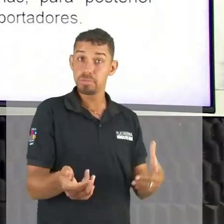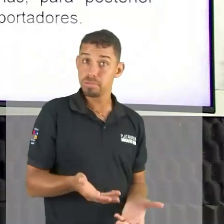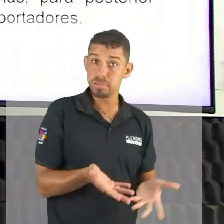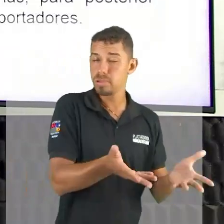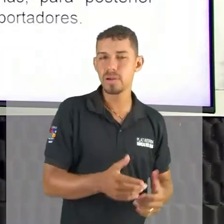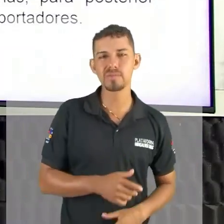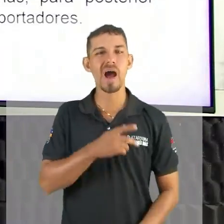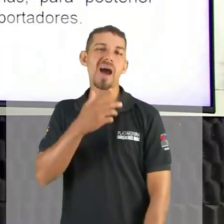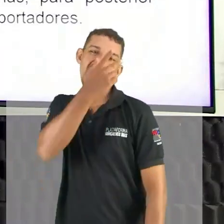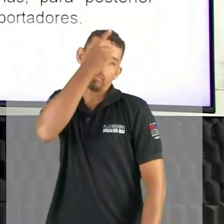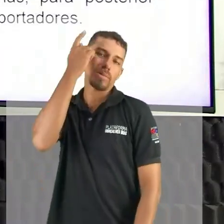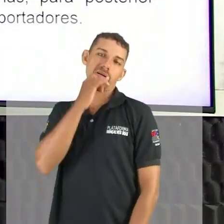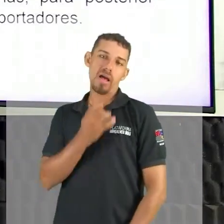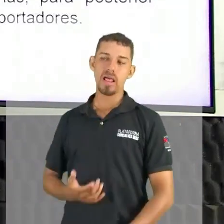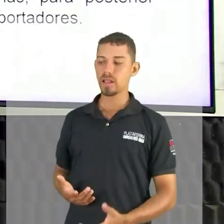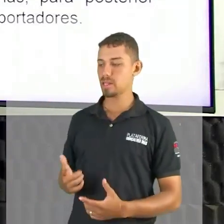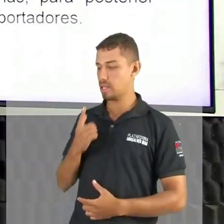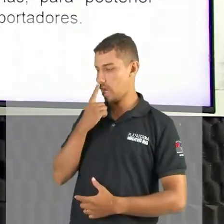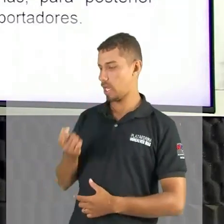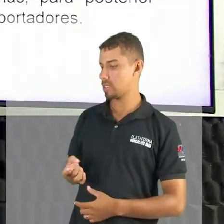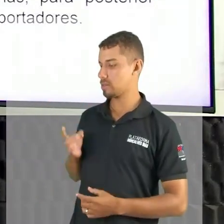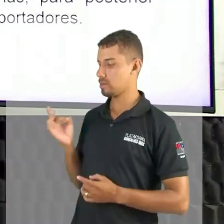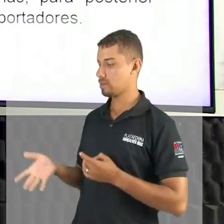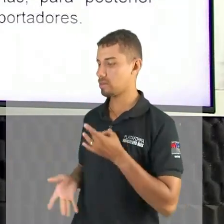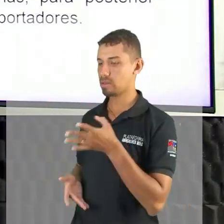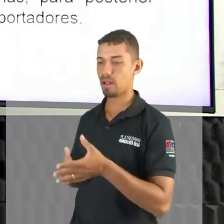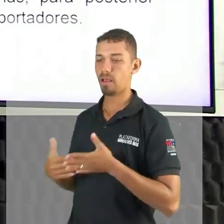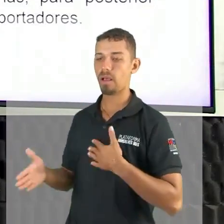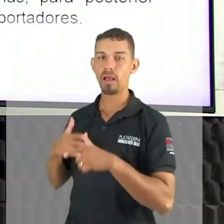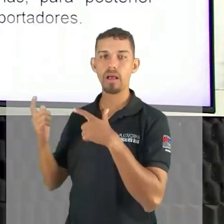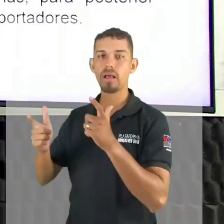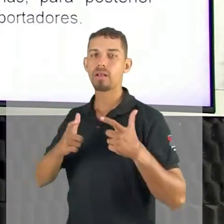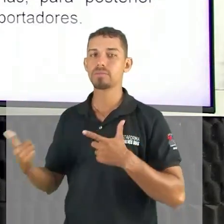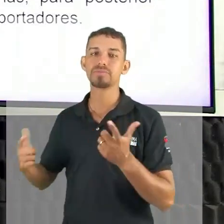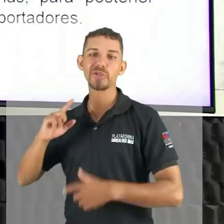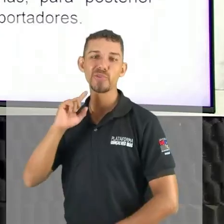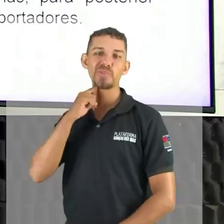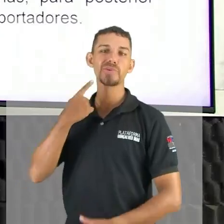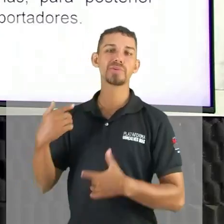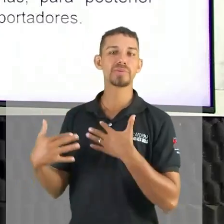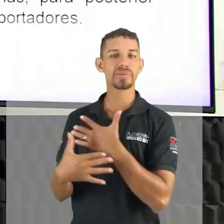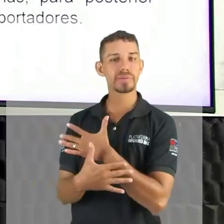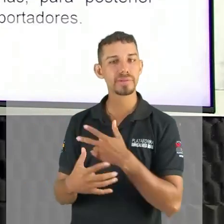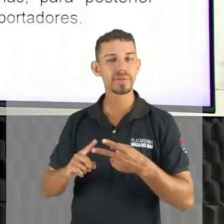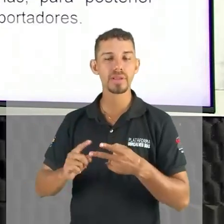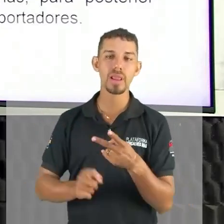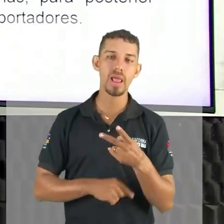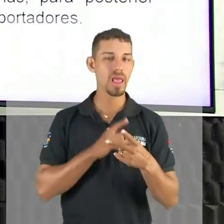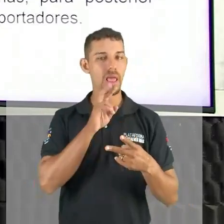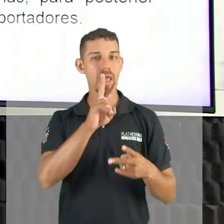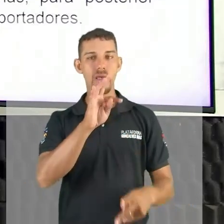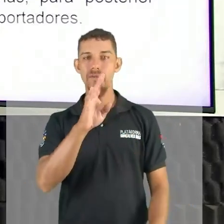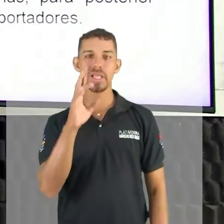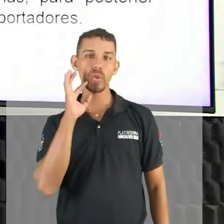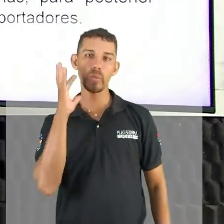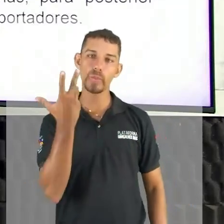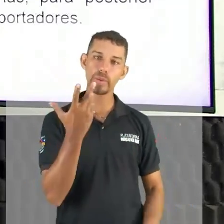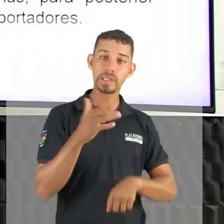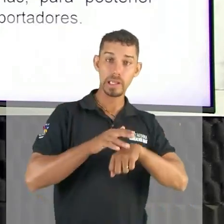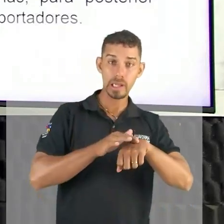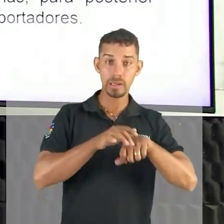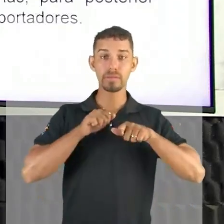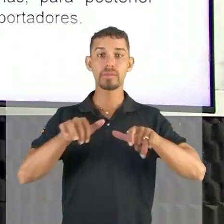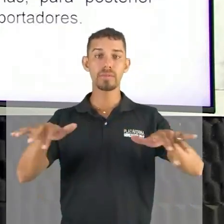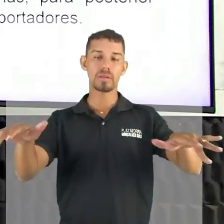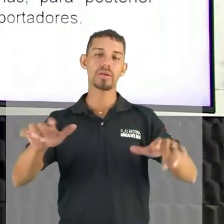preferem jogar os seus resíduos em qualquer terreno baldio, poluindo a cidade, criando vetores causadores de